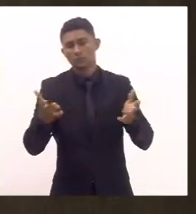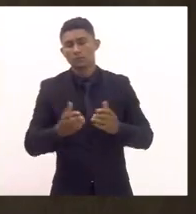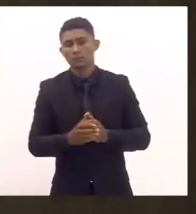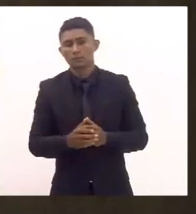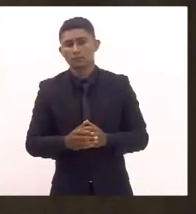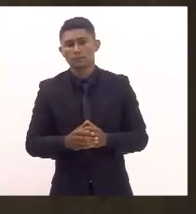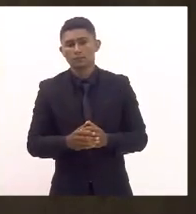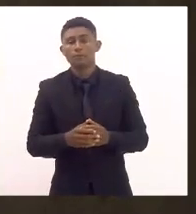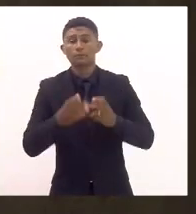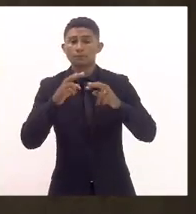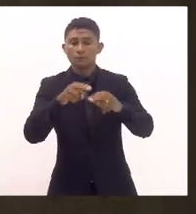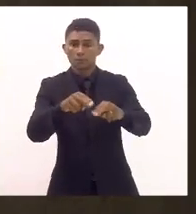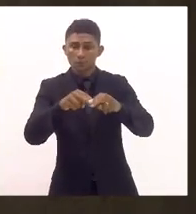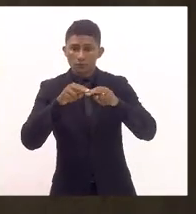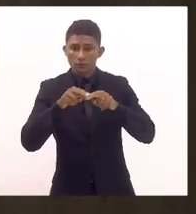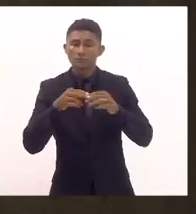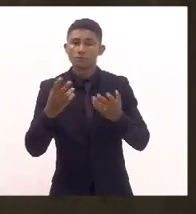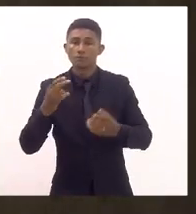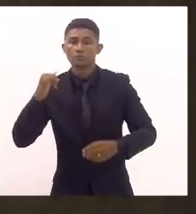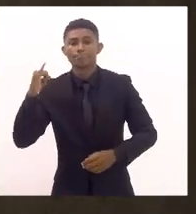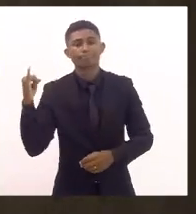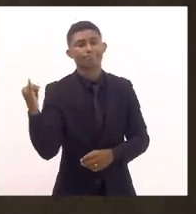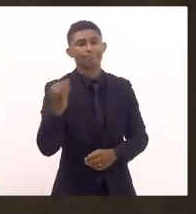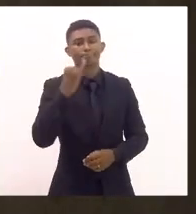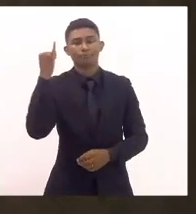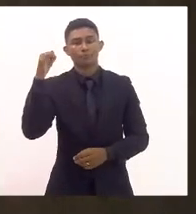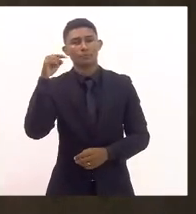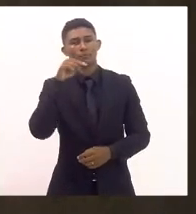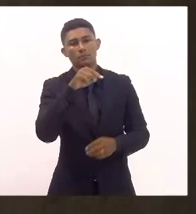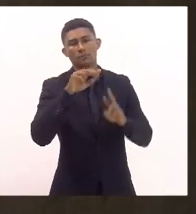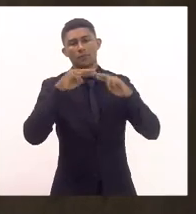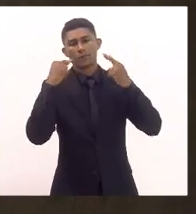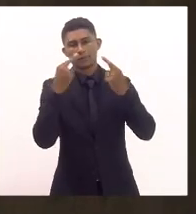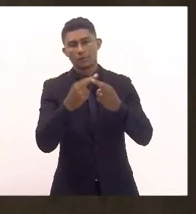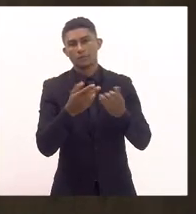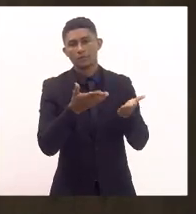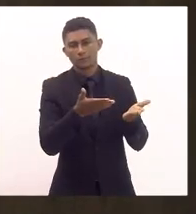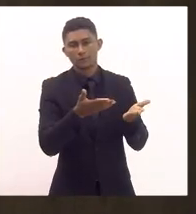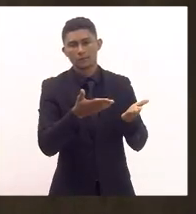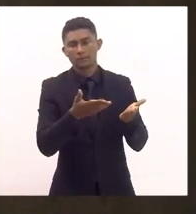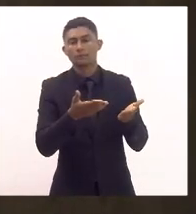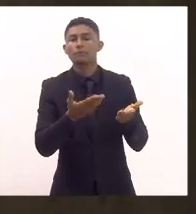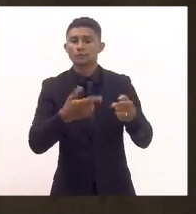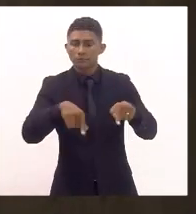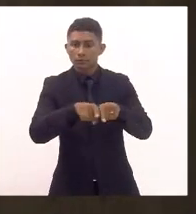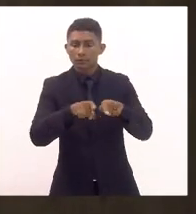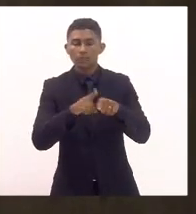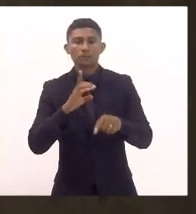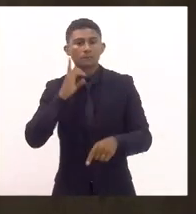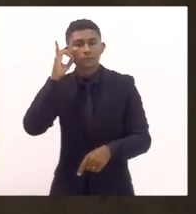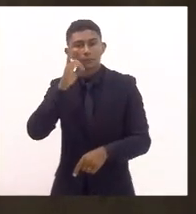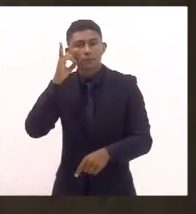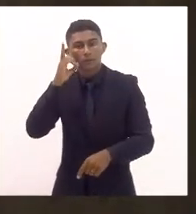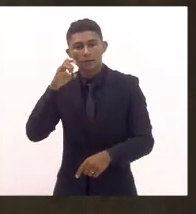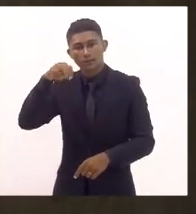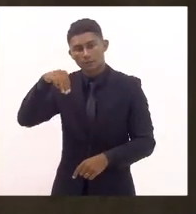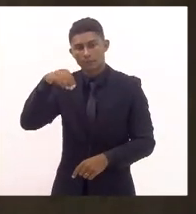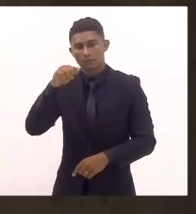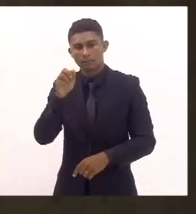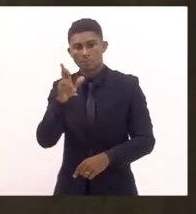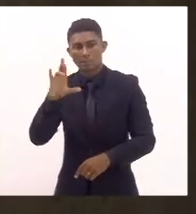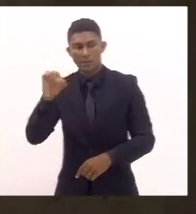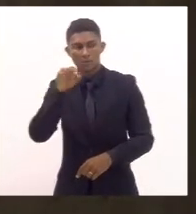nesse sentido foi importante essa reunião inclusive com compromisso do deputado Márcio Pacheco